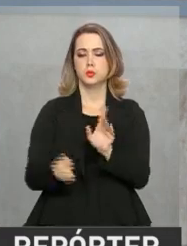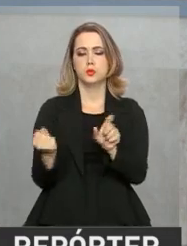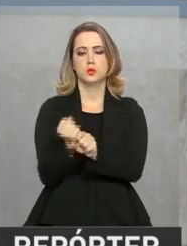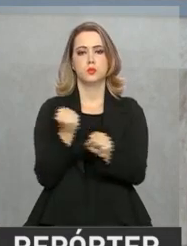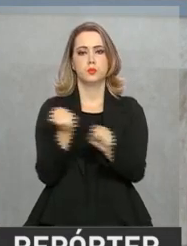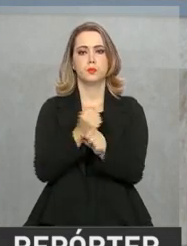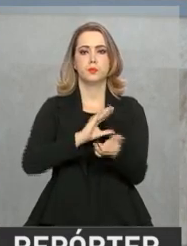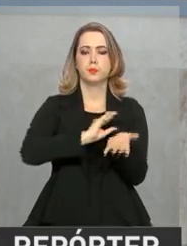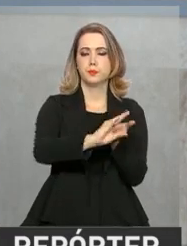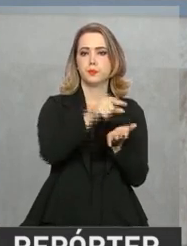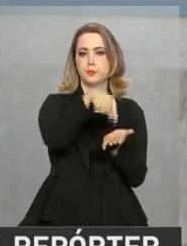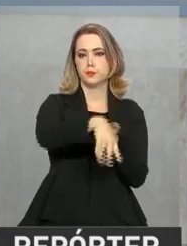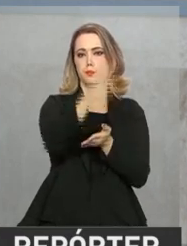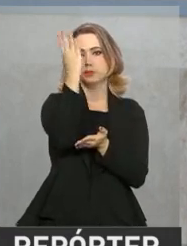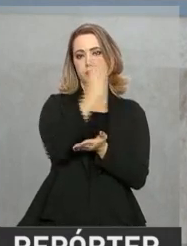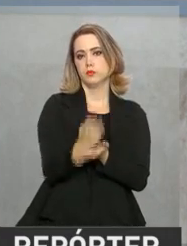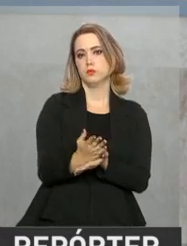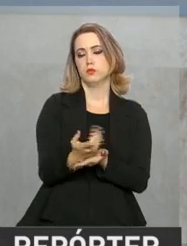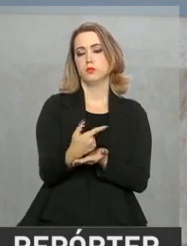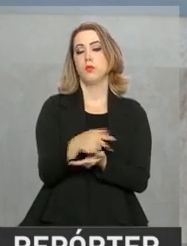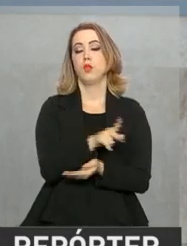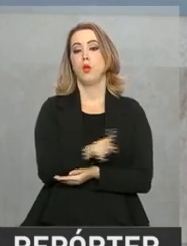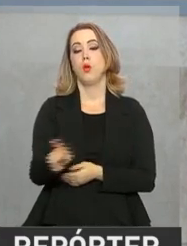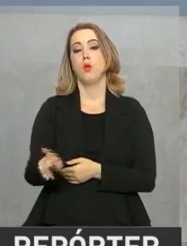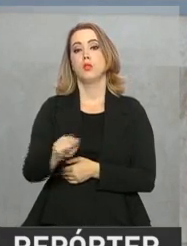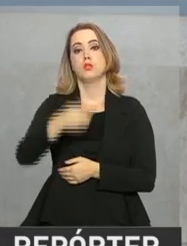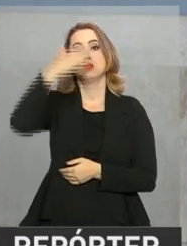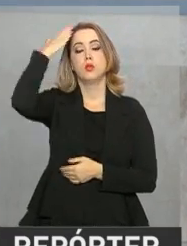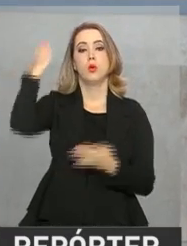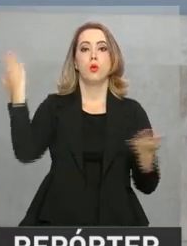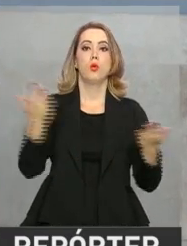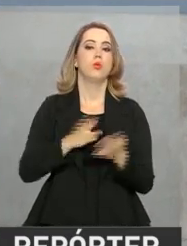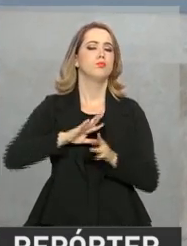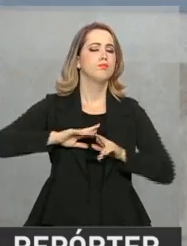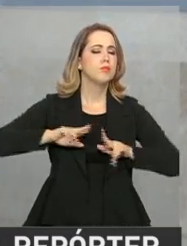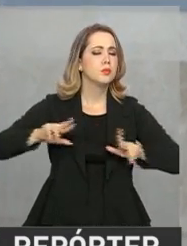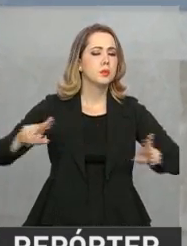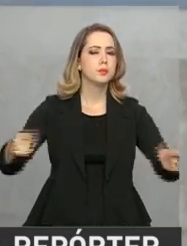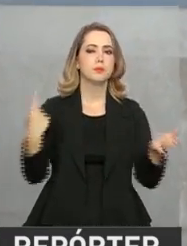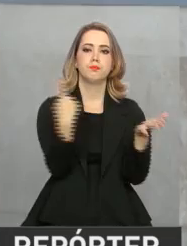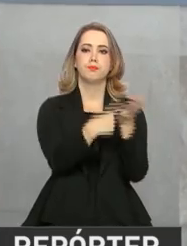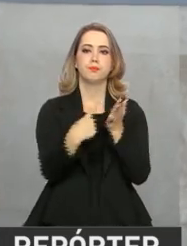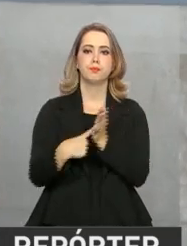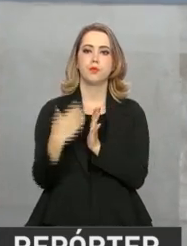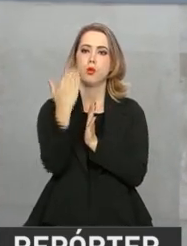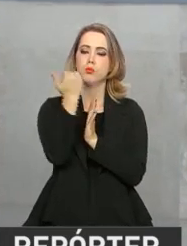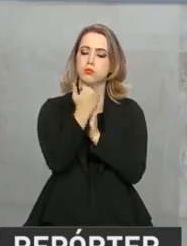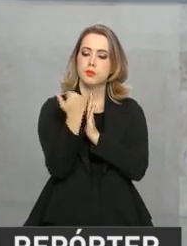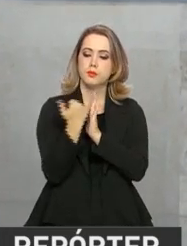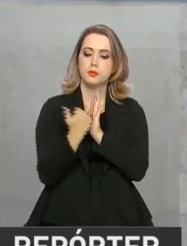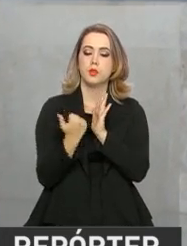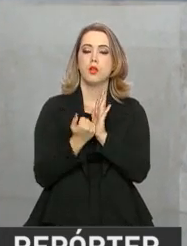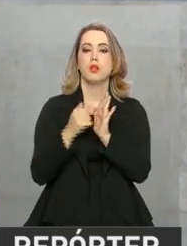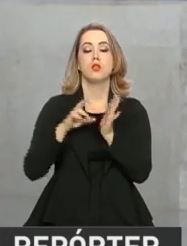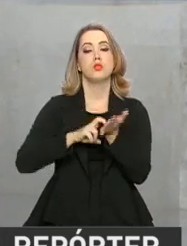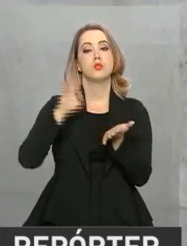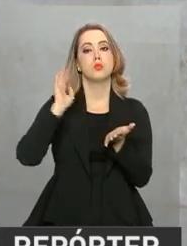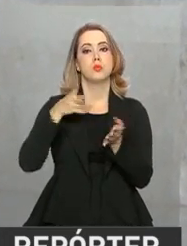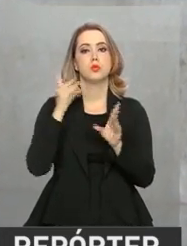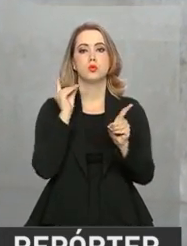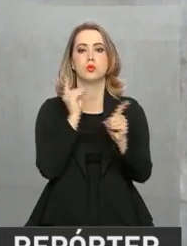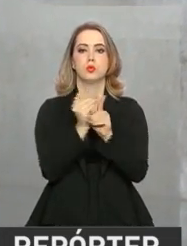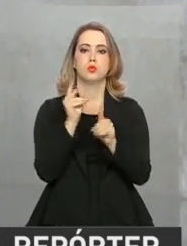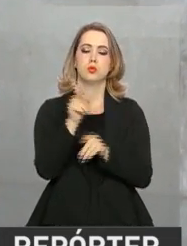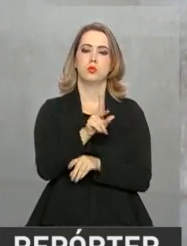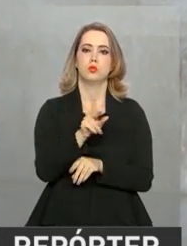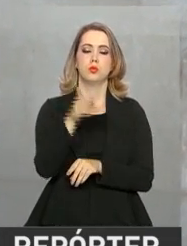Brasil. E o presidente Michel Temer tem uma extensa agenda durante todo o dia de hoje. Pela manhã ele já recebeu deputados e senadores.